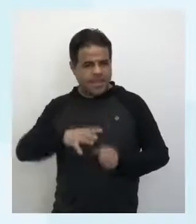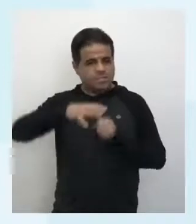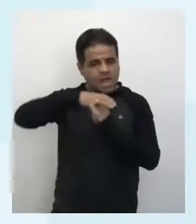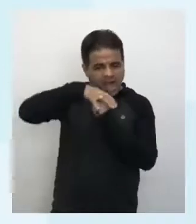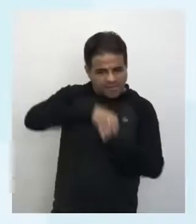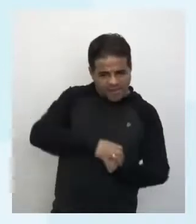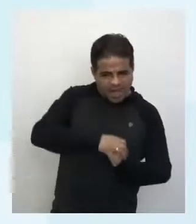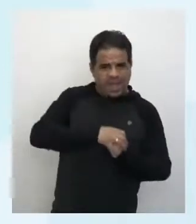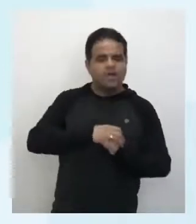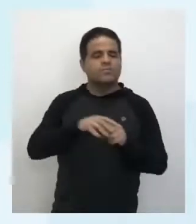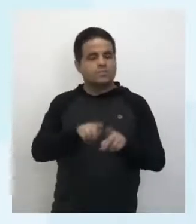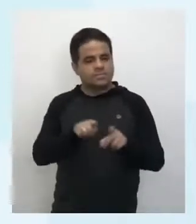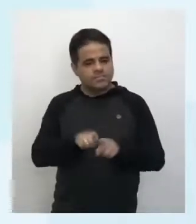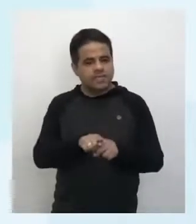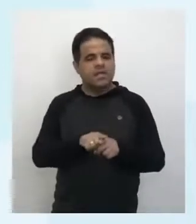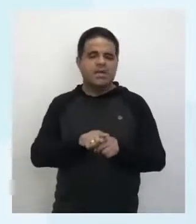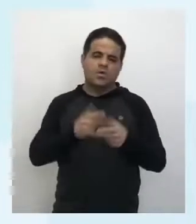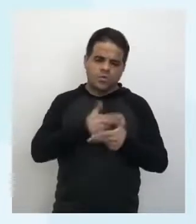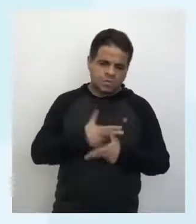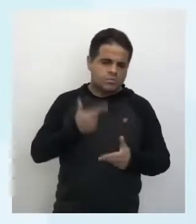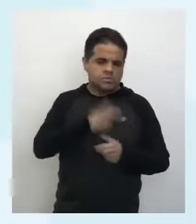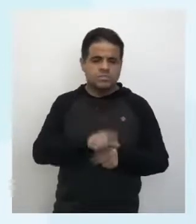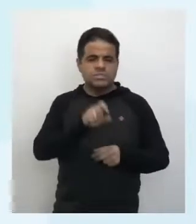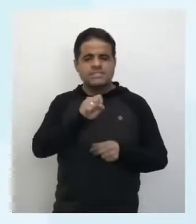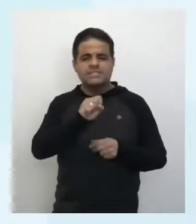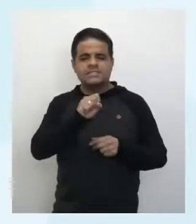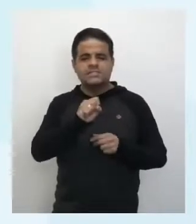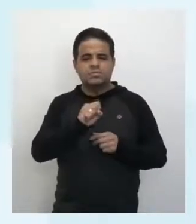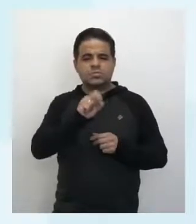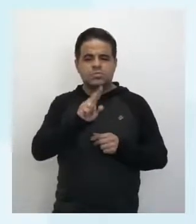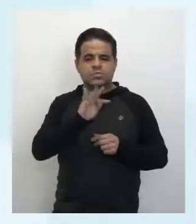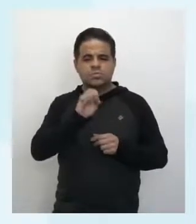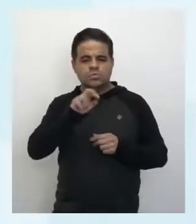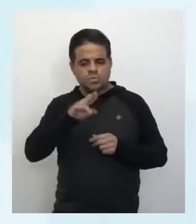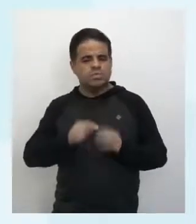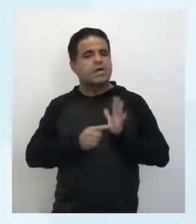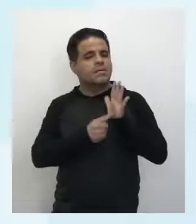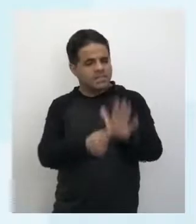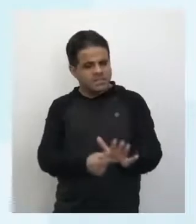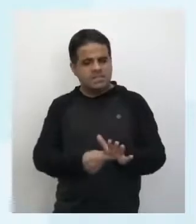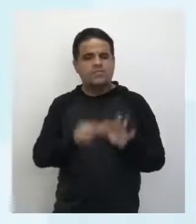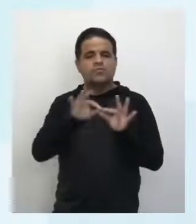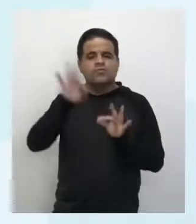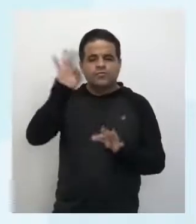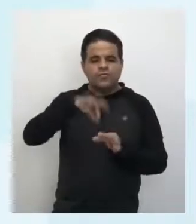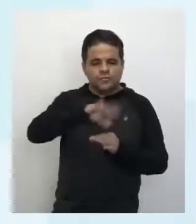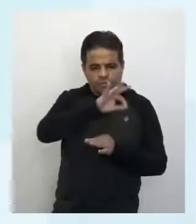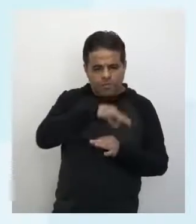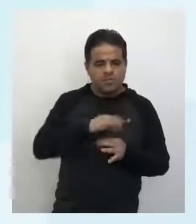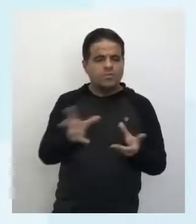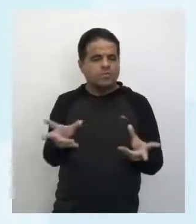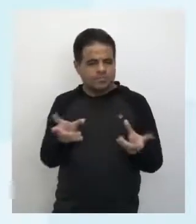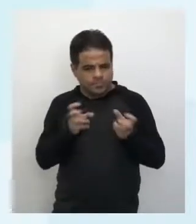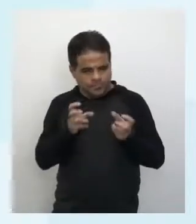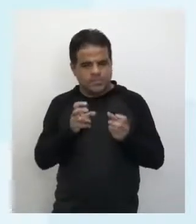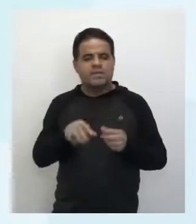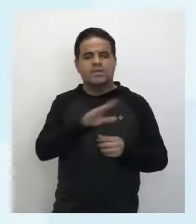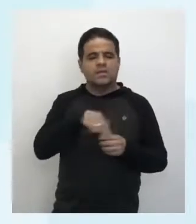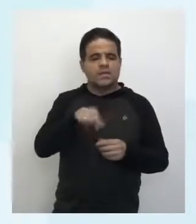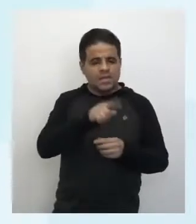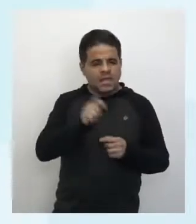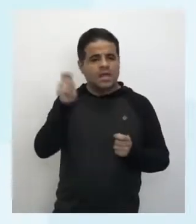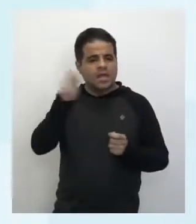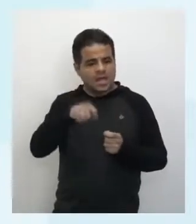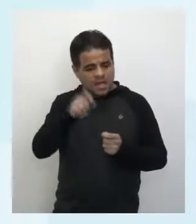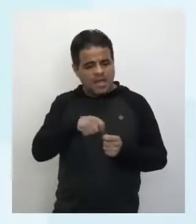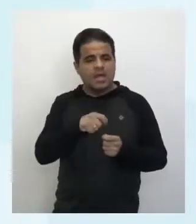As questões das suturas, que hoje muitas suturas, elas apresentam os fios que são reabsorvíveis, né? Então, isso